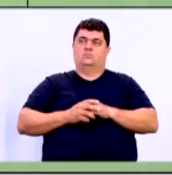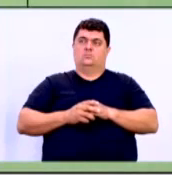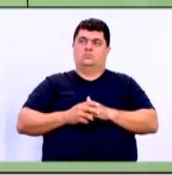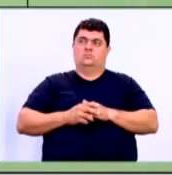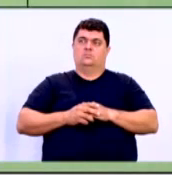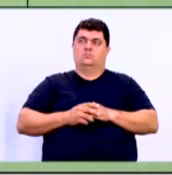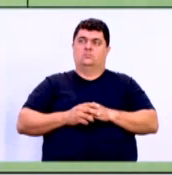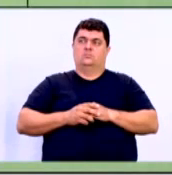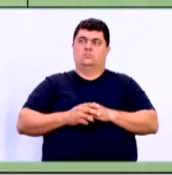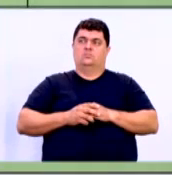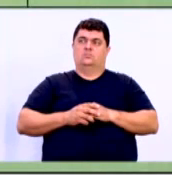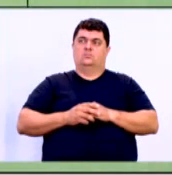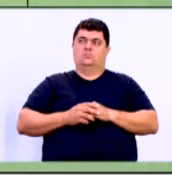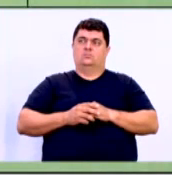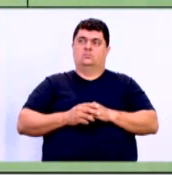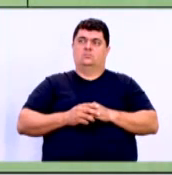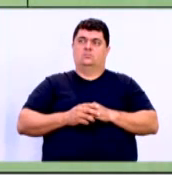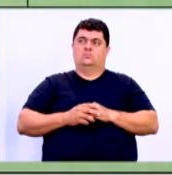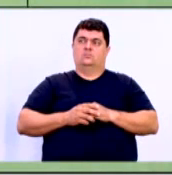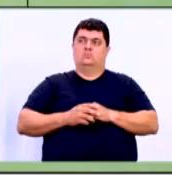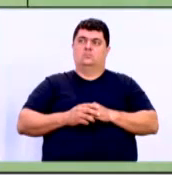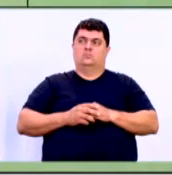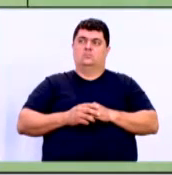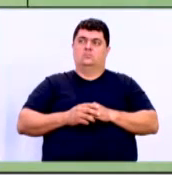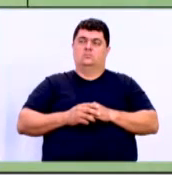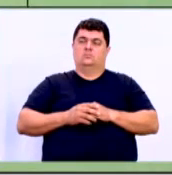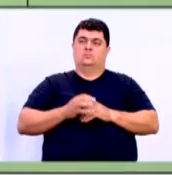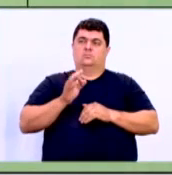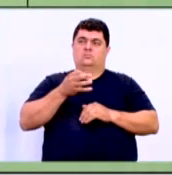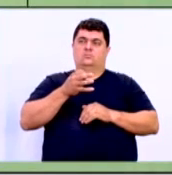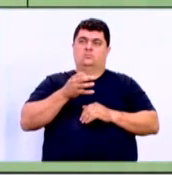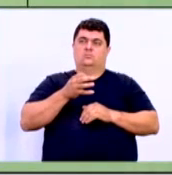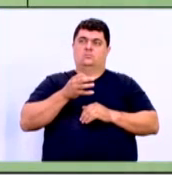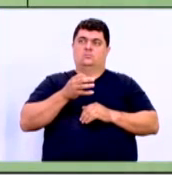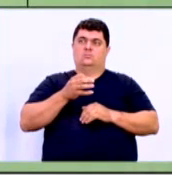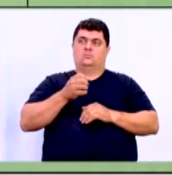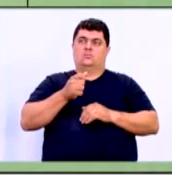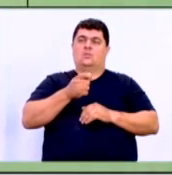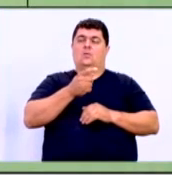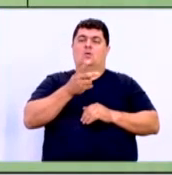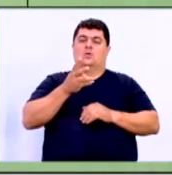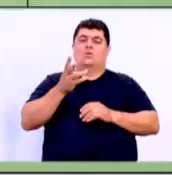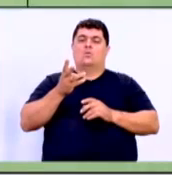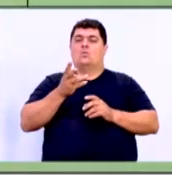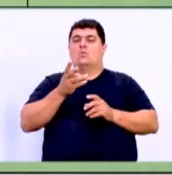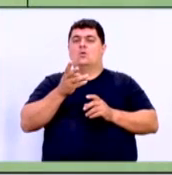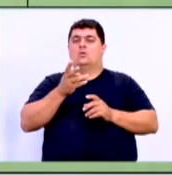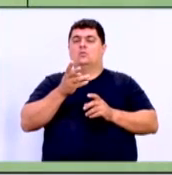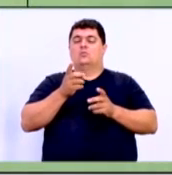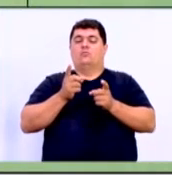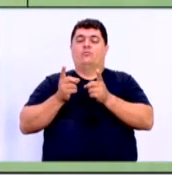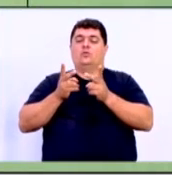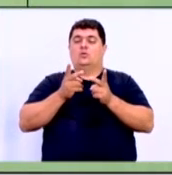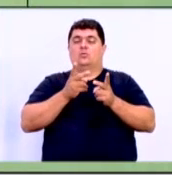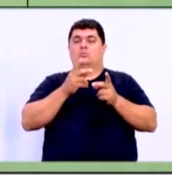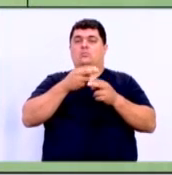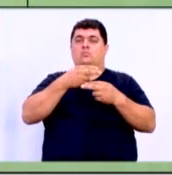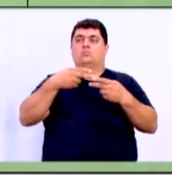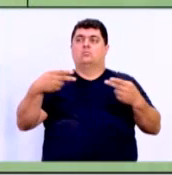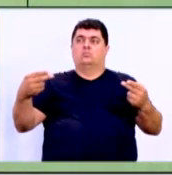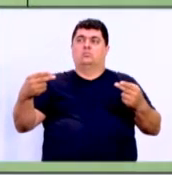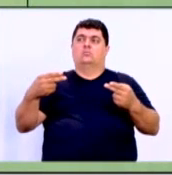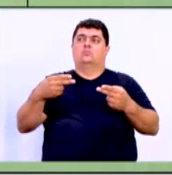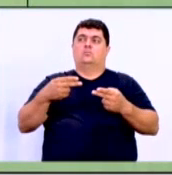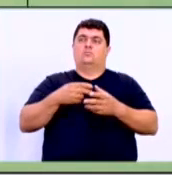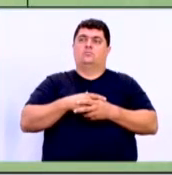receita líquida, certo? Vamos lá, custo do produto vendido. Esse aqui é com método